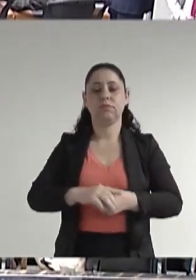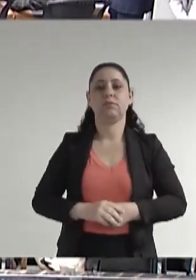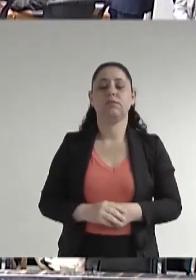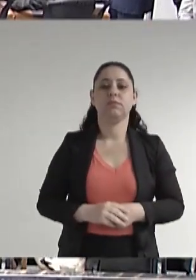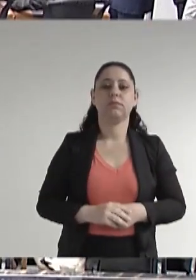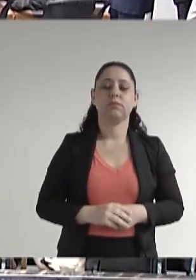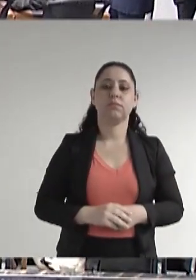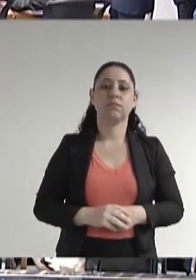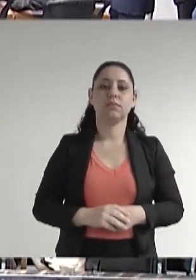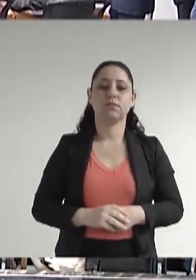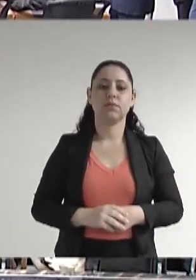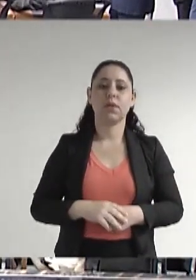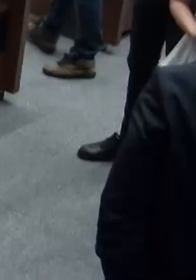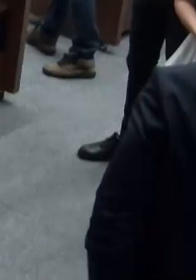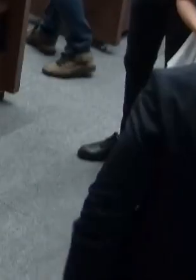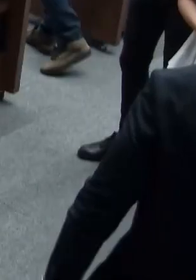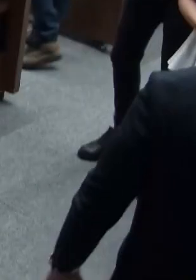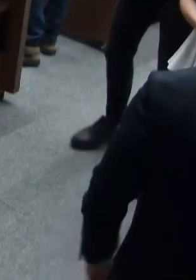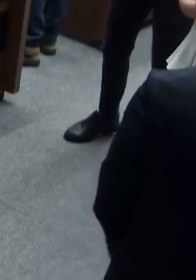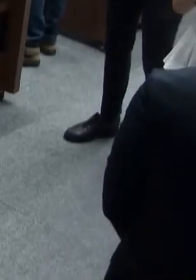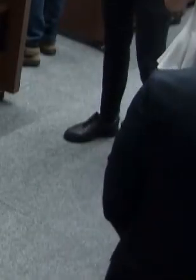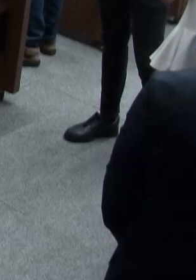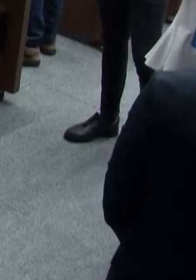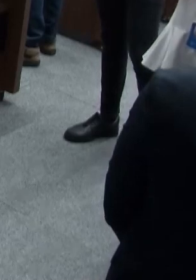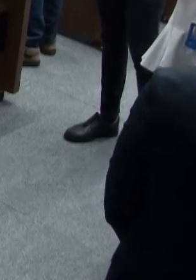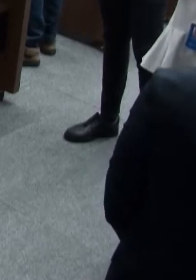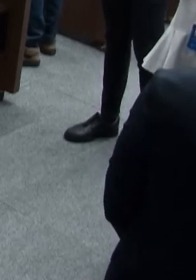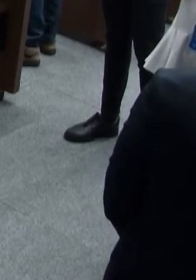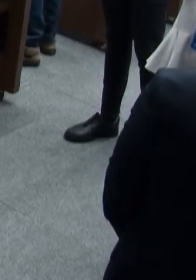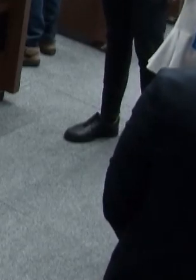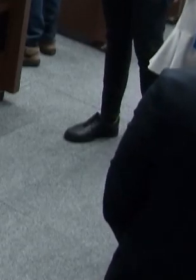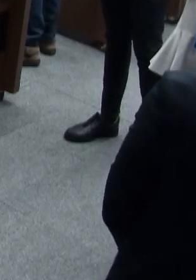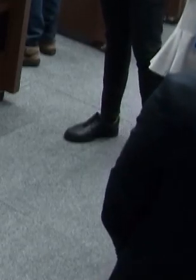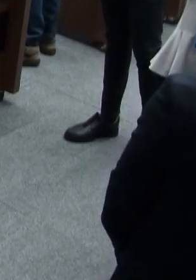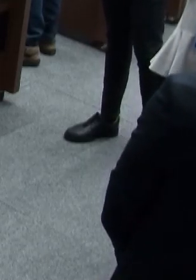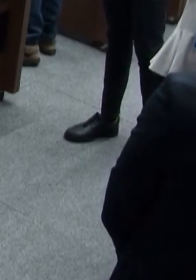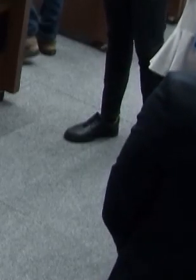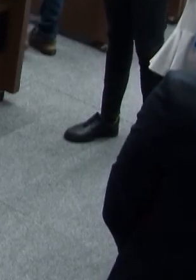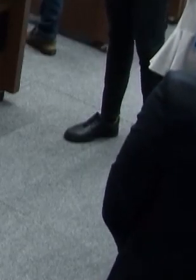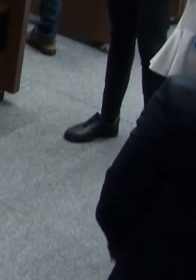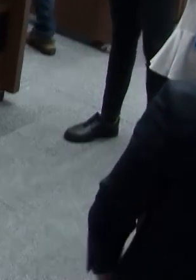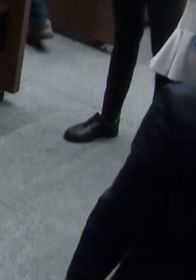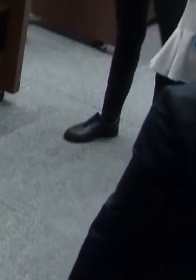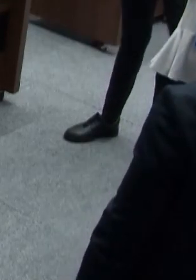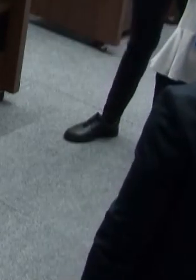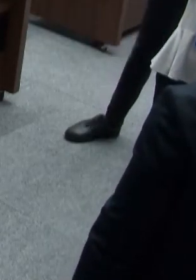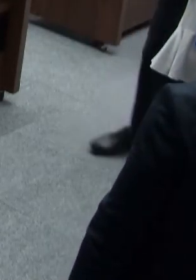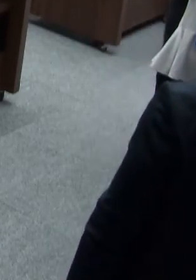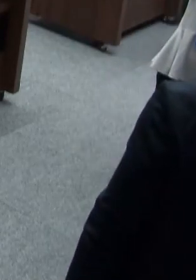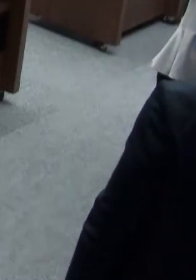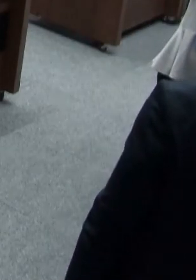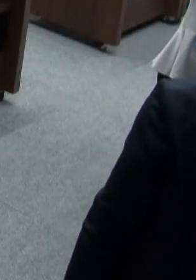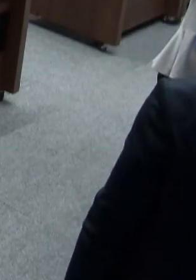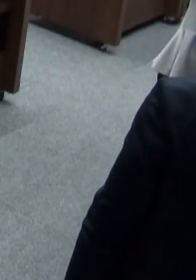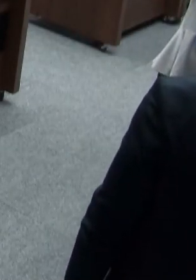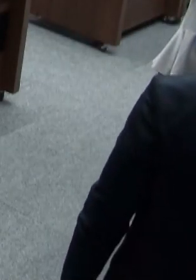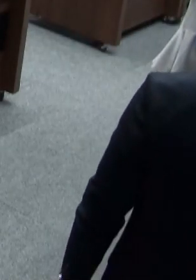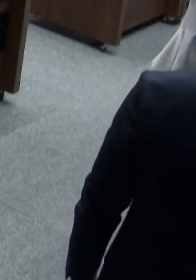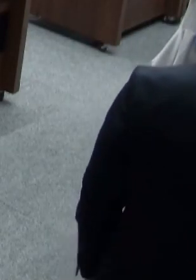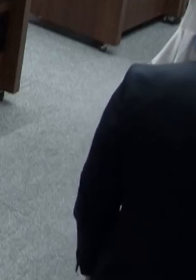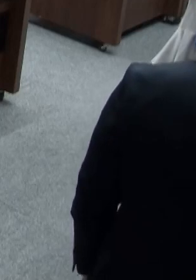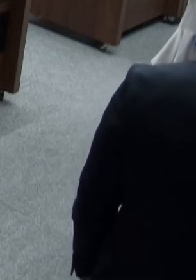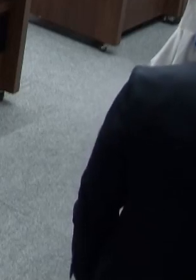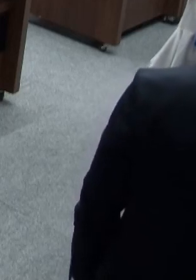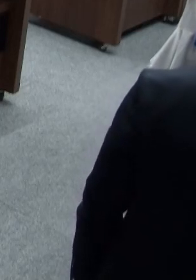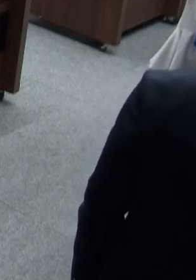Lima, que o PL está de portas abertas para ele. Obrigado. Não com essa gravata vermelha. A gravata nós vamos ter que